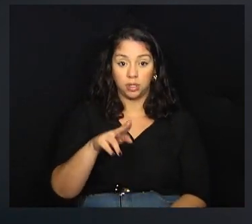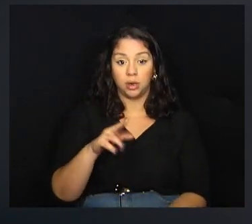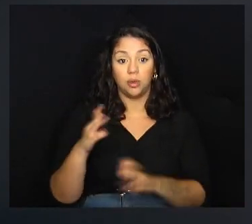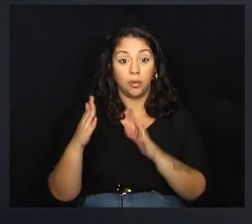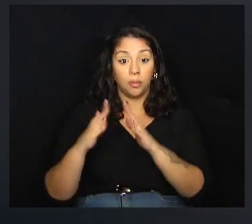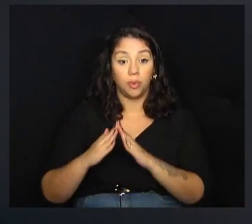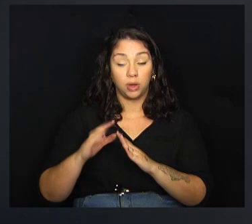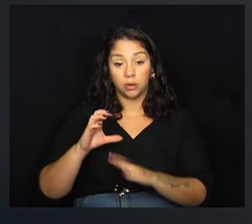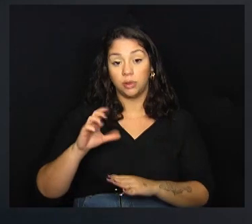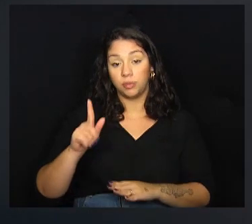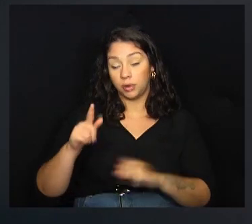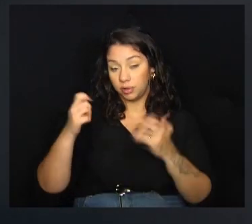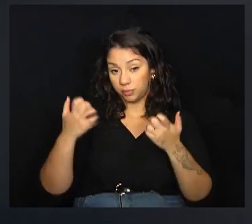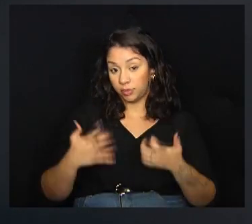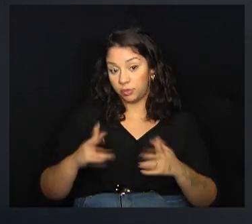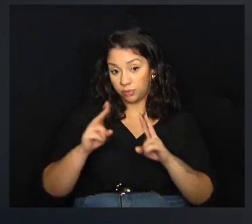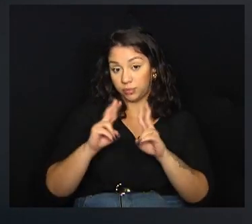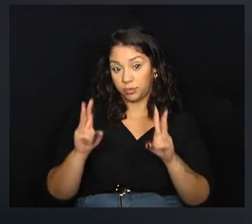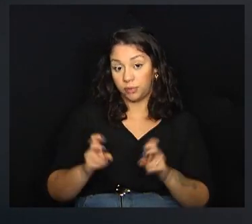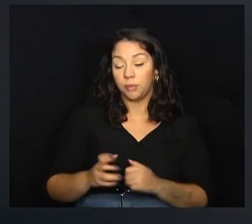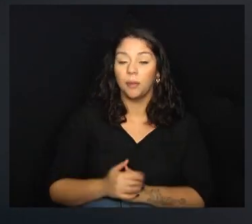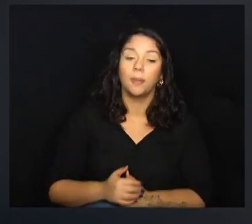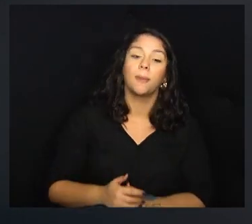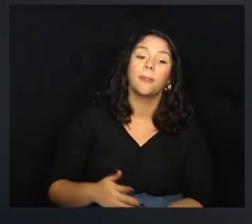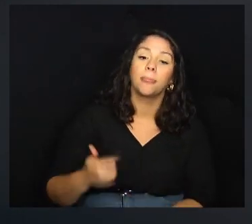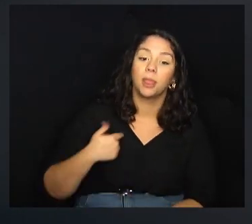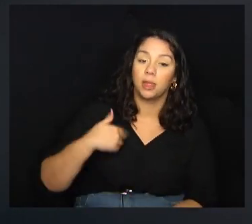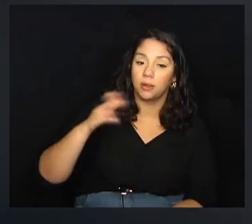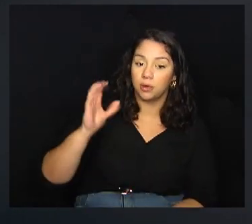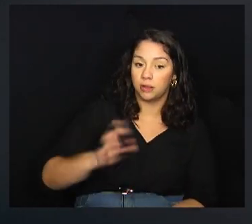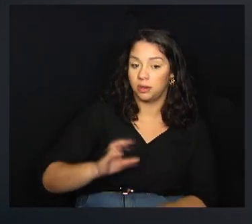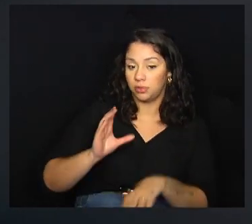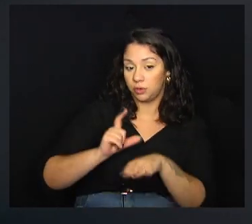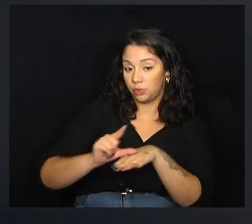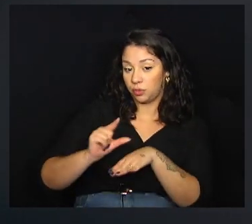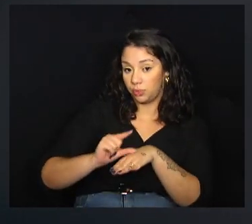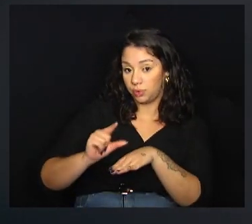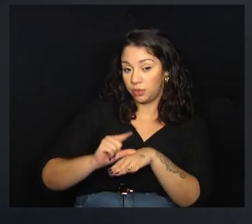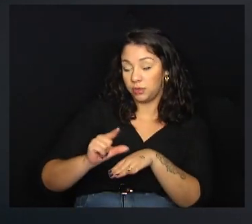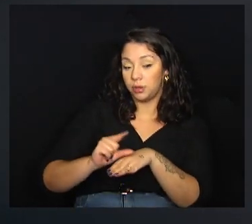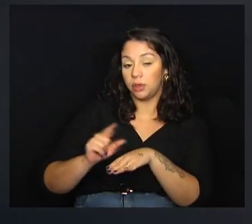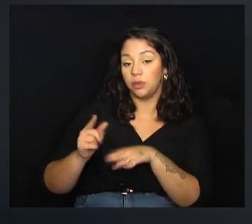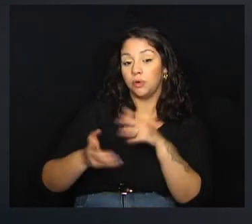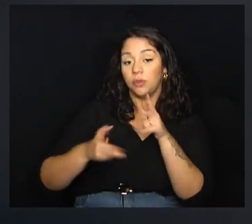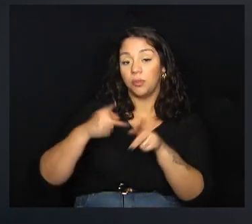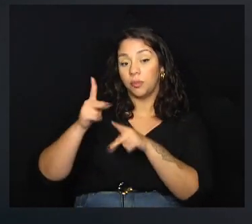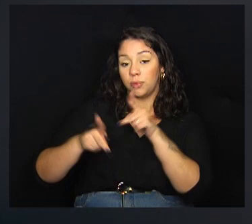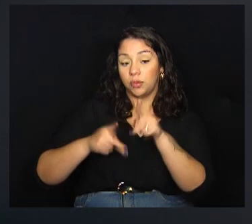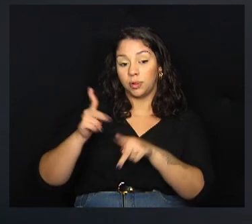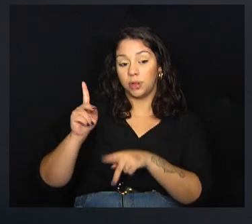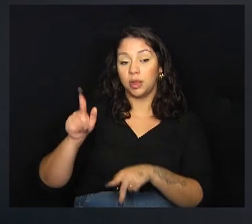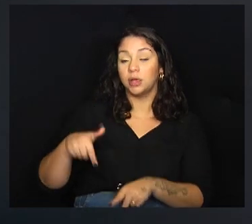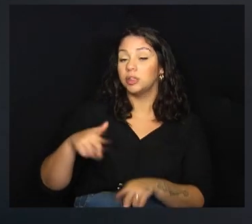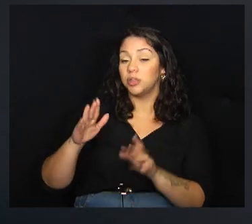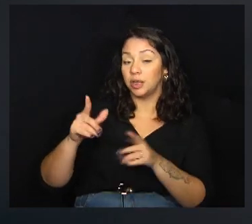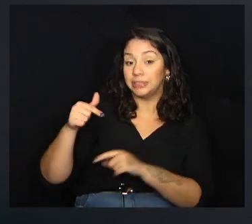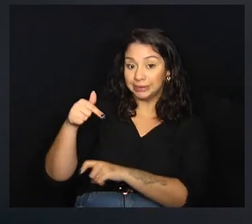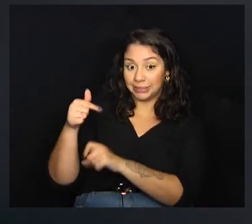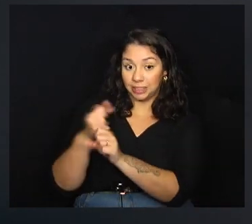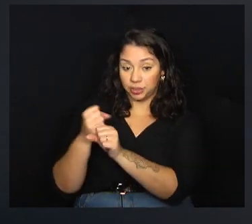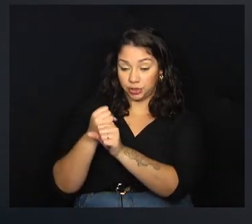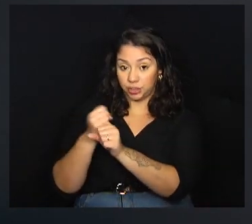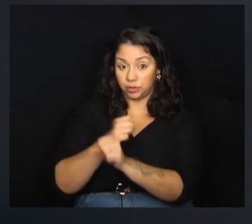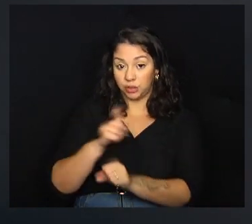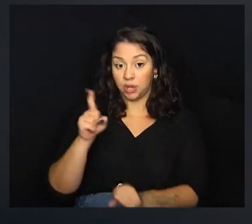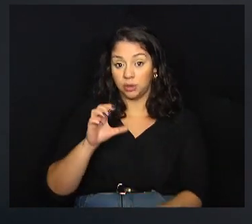Grande, falou sobre o tema. Sou coordenador do cursinho popular Amelinha Teles. que está há 7 anos já instalado no Campo